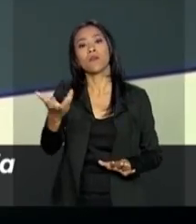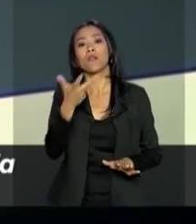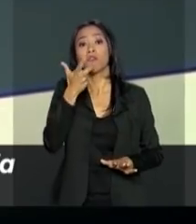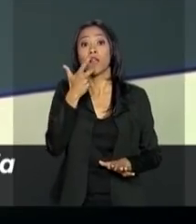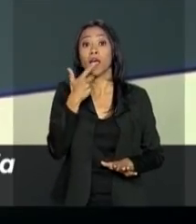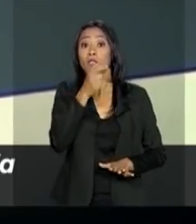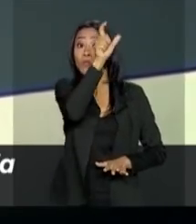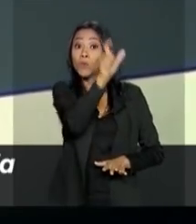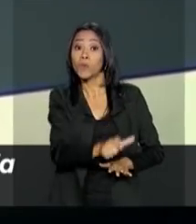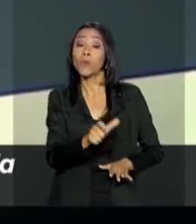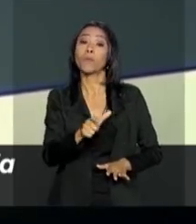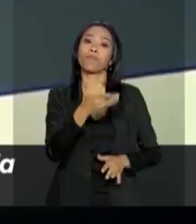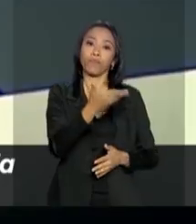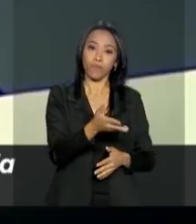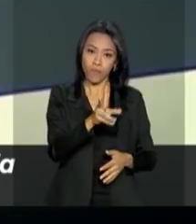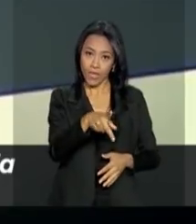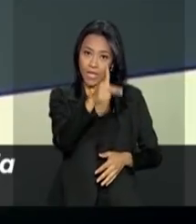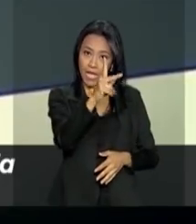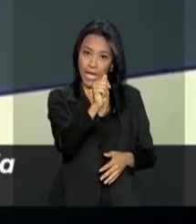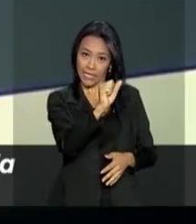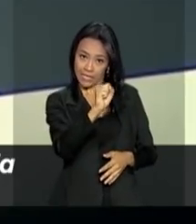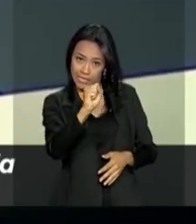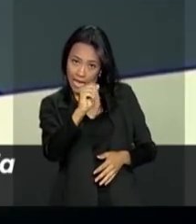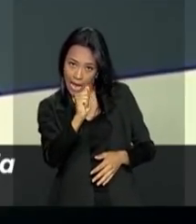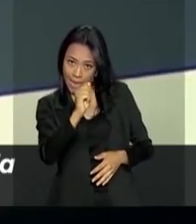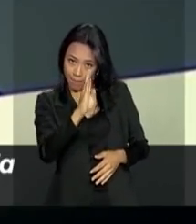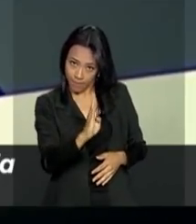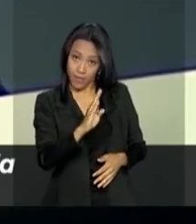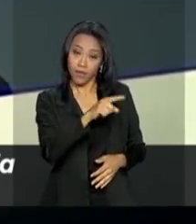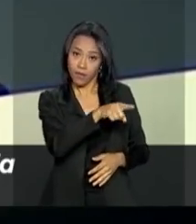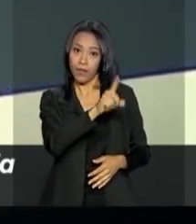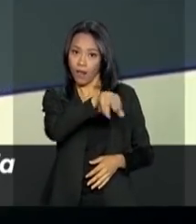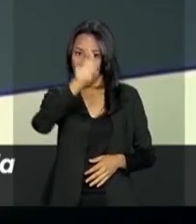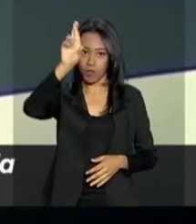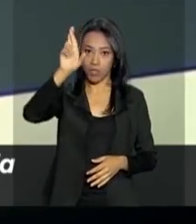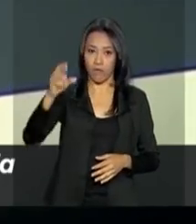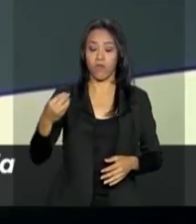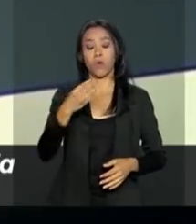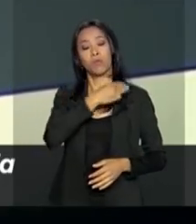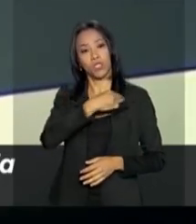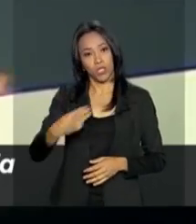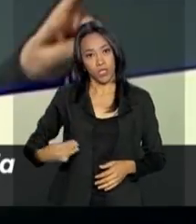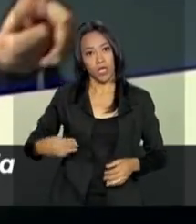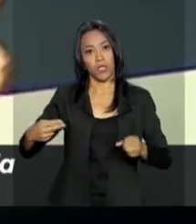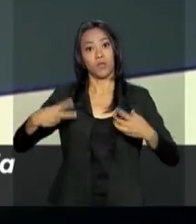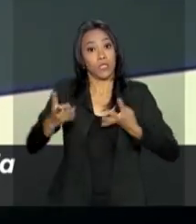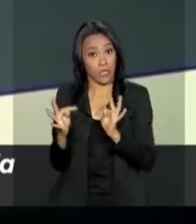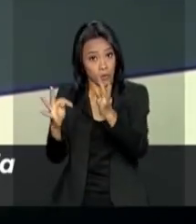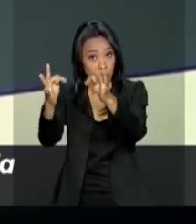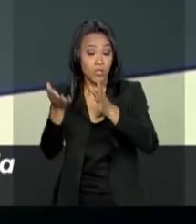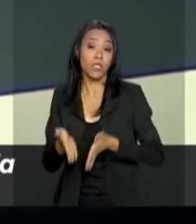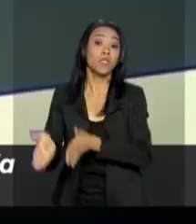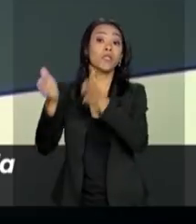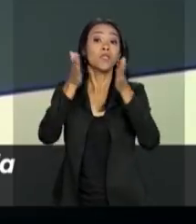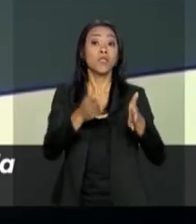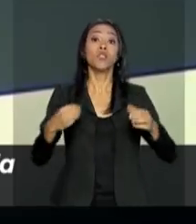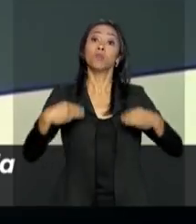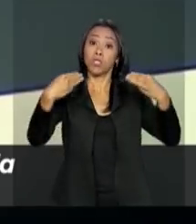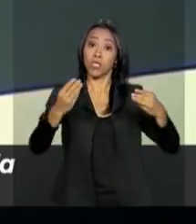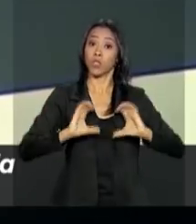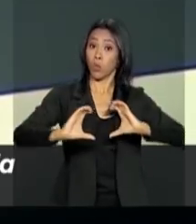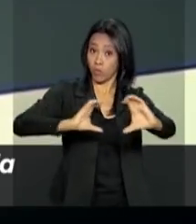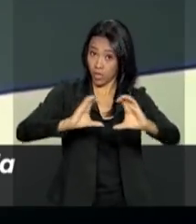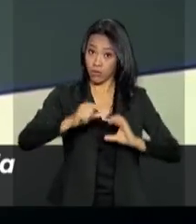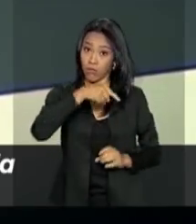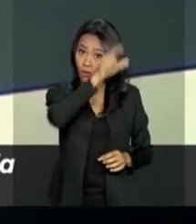gilberto kassab que na verdade com duas pastas o ministério de ciência tecnologia e inovação e comunicação e quando